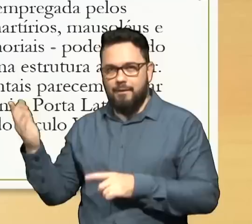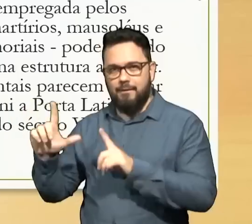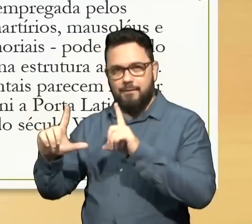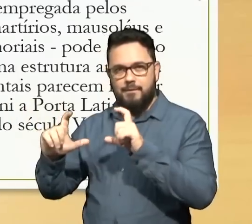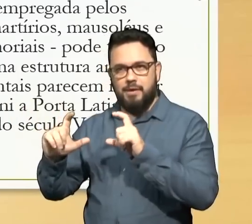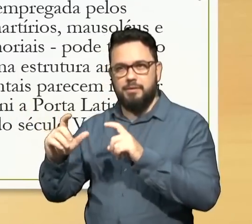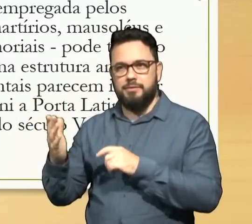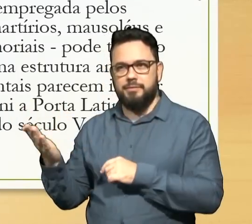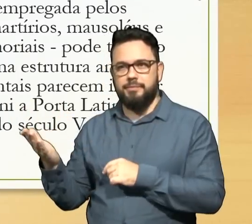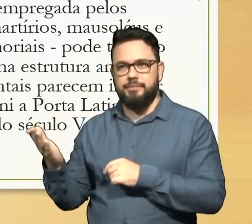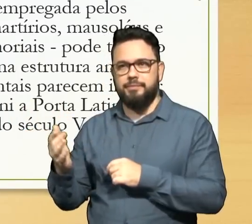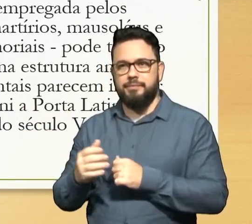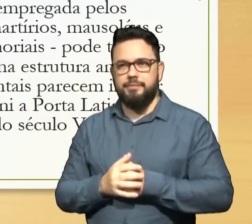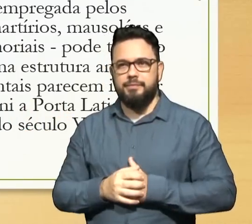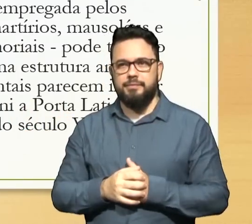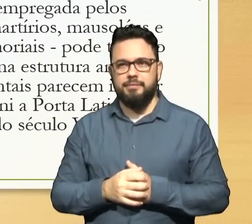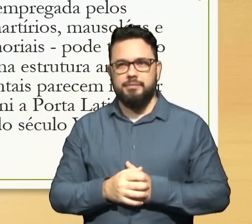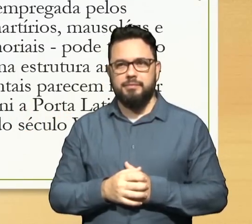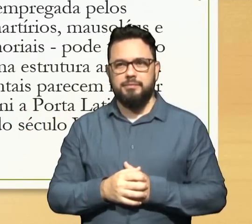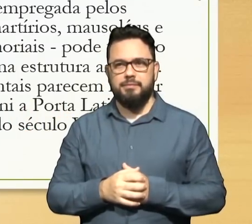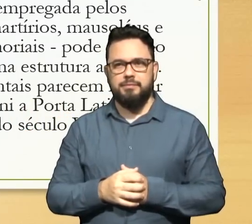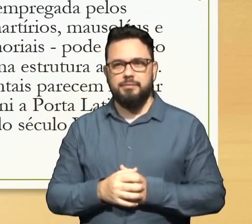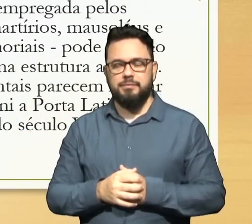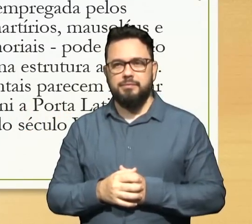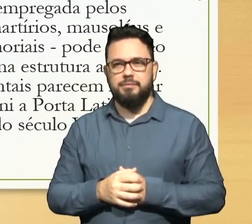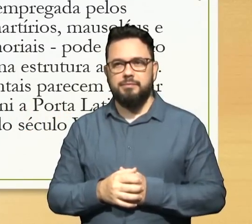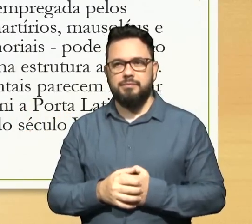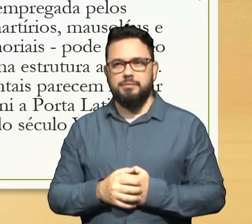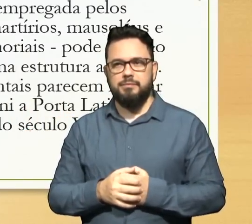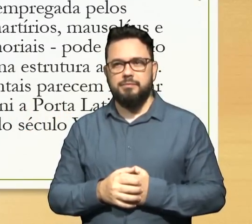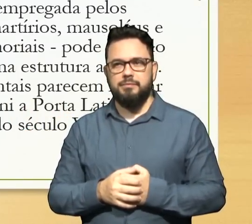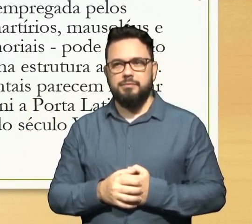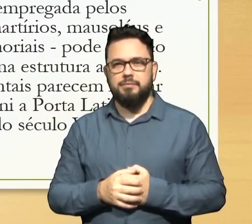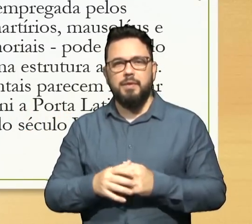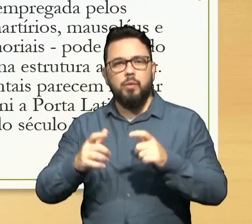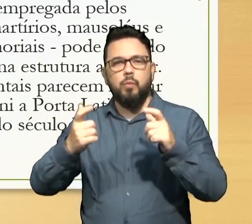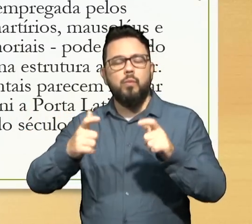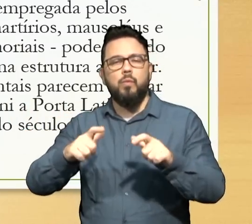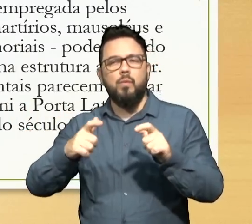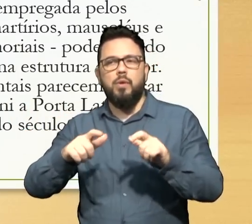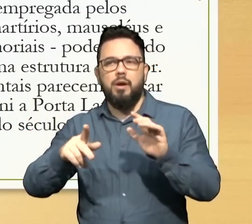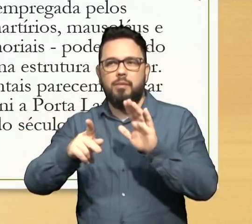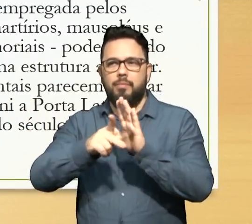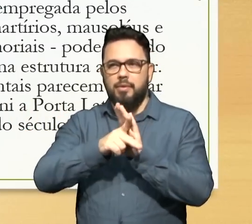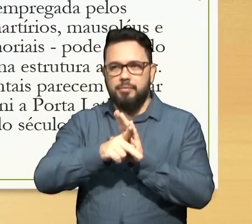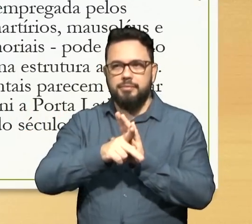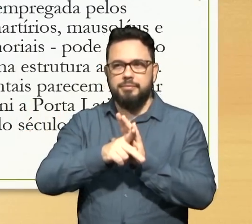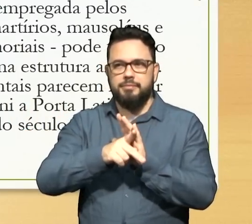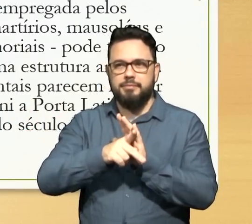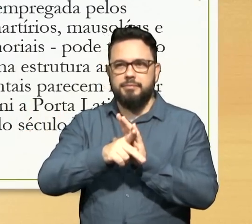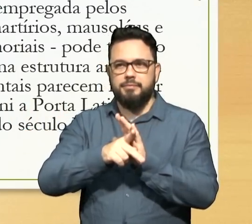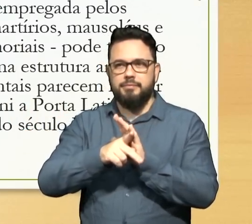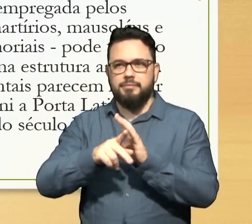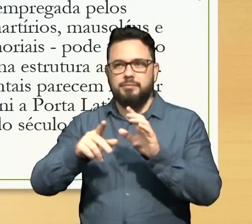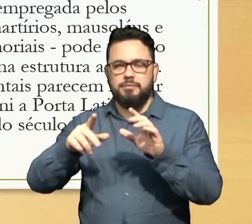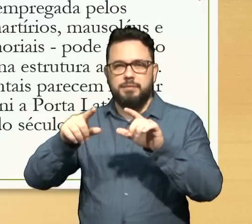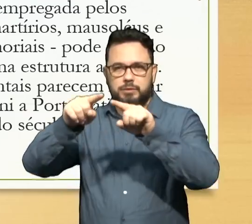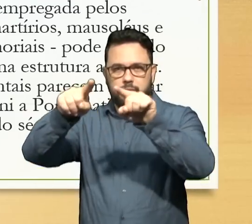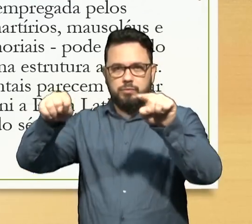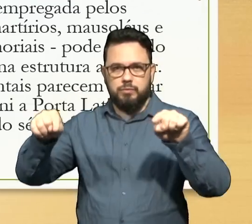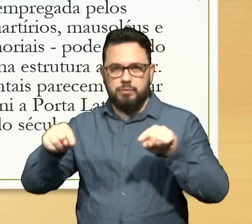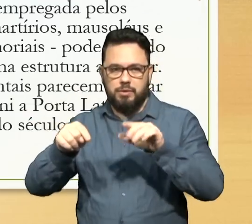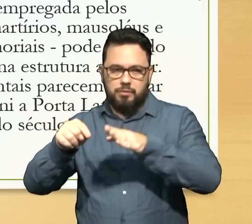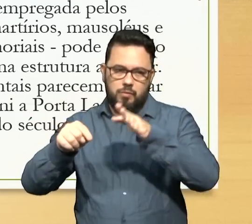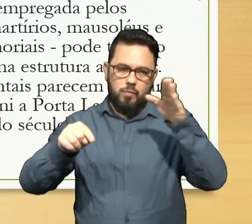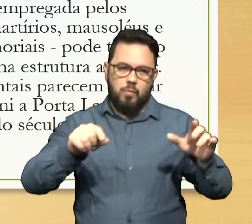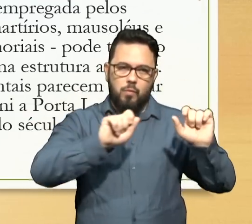agora é a foto de San Giovani a porta Latina e o oratório e e lá do lado você tem um quadro a óleo